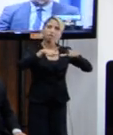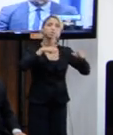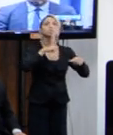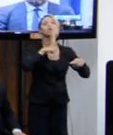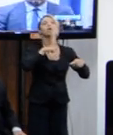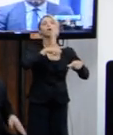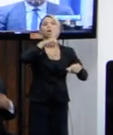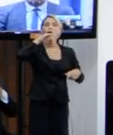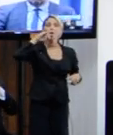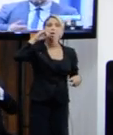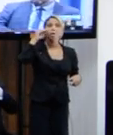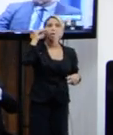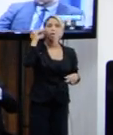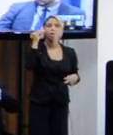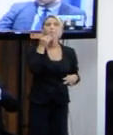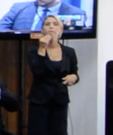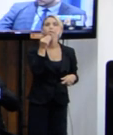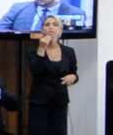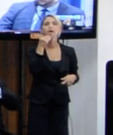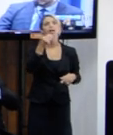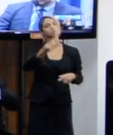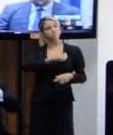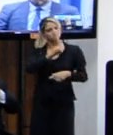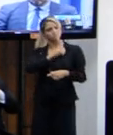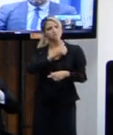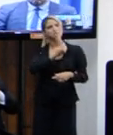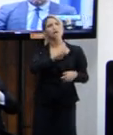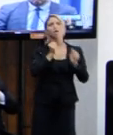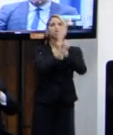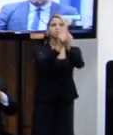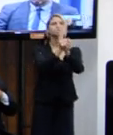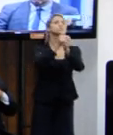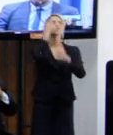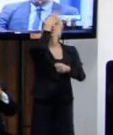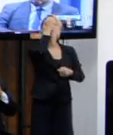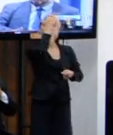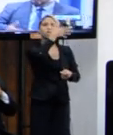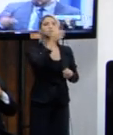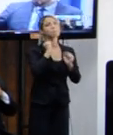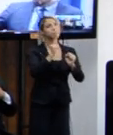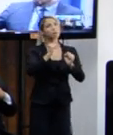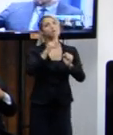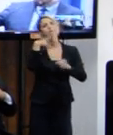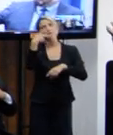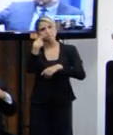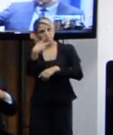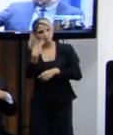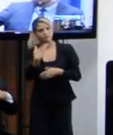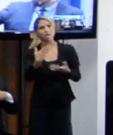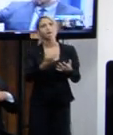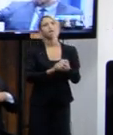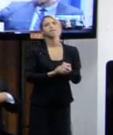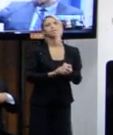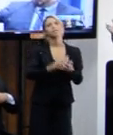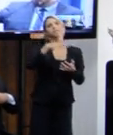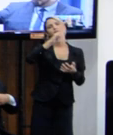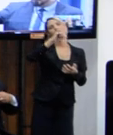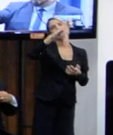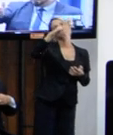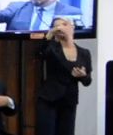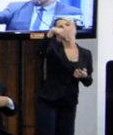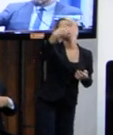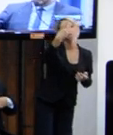com Vossa Excelência como presidente dessa casa. E posso dizer, Cadinho, Nazaré e outros